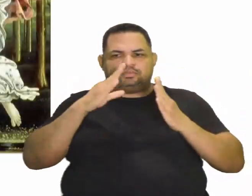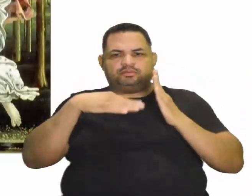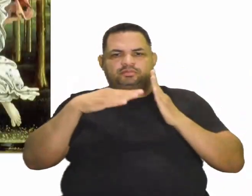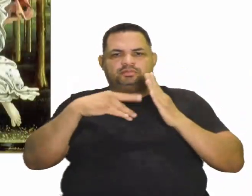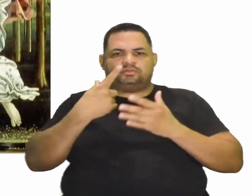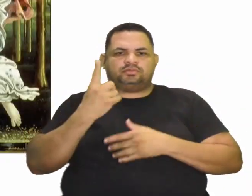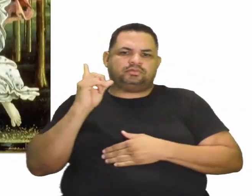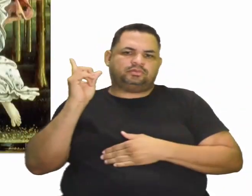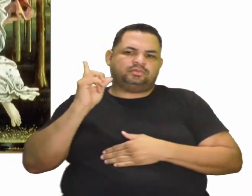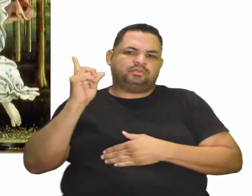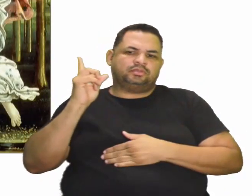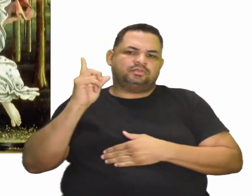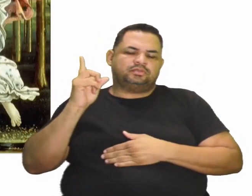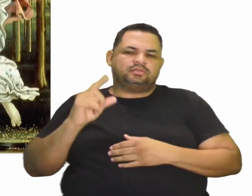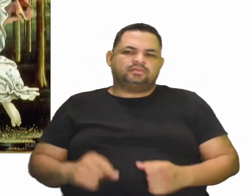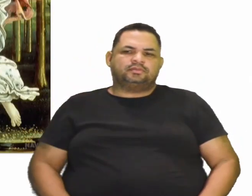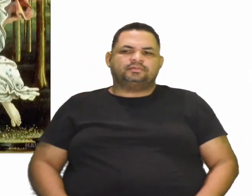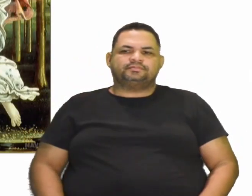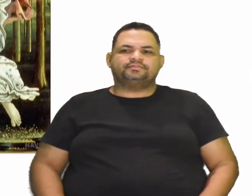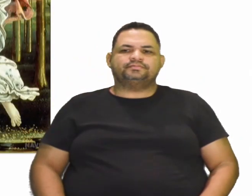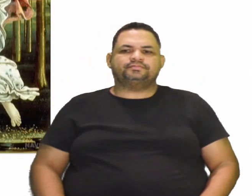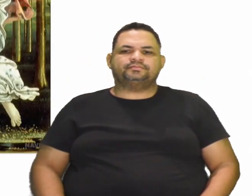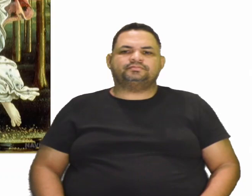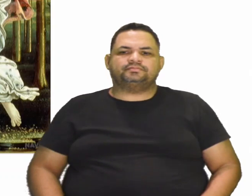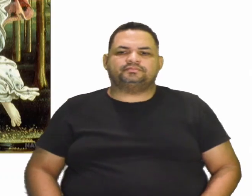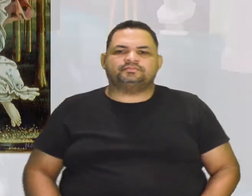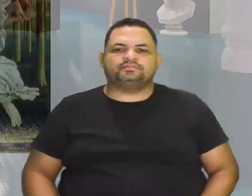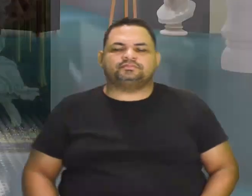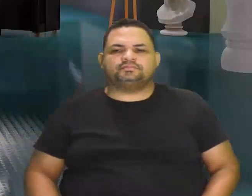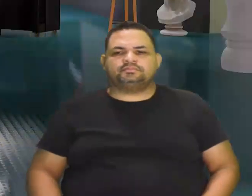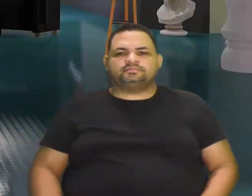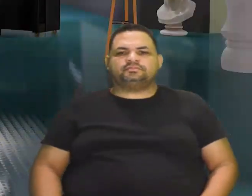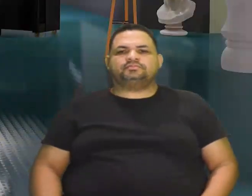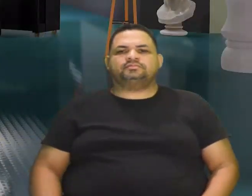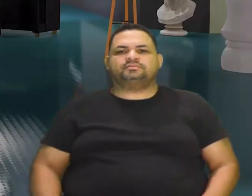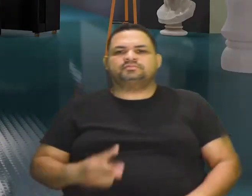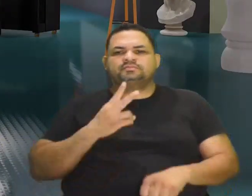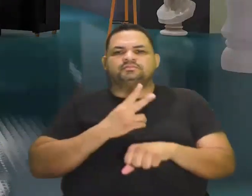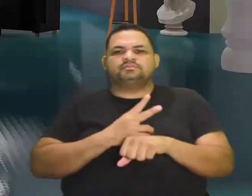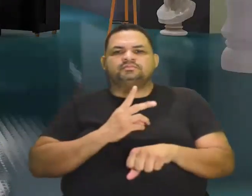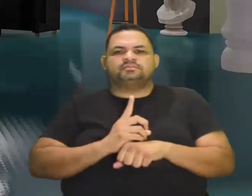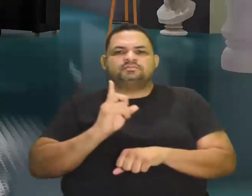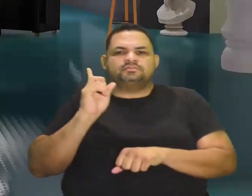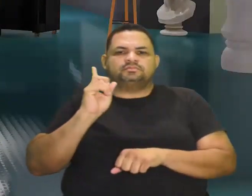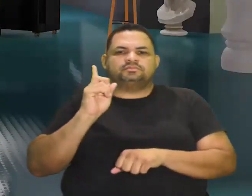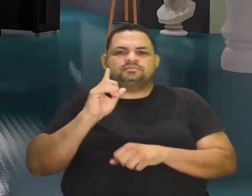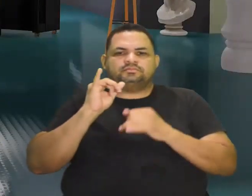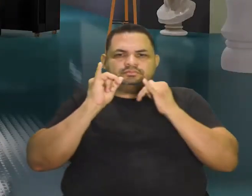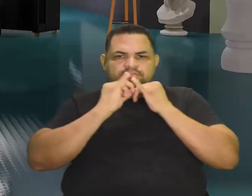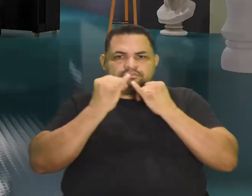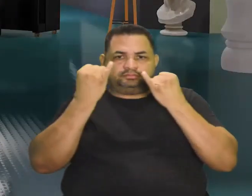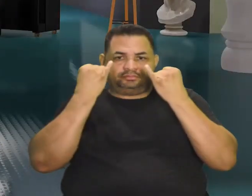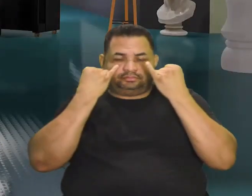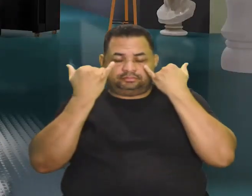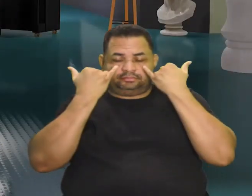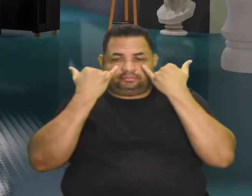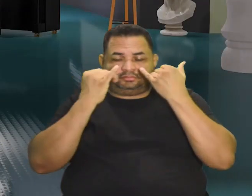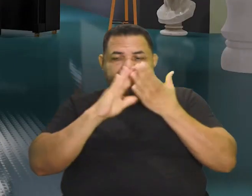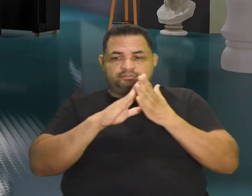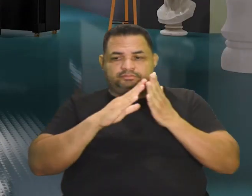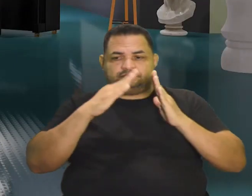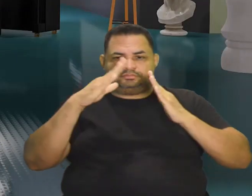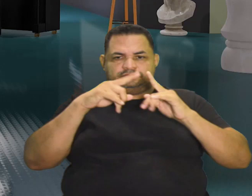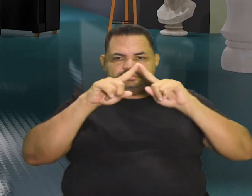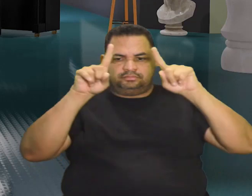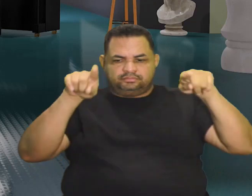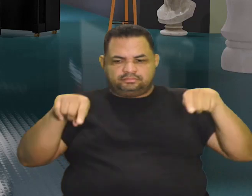aqui. Certo? Então, esse vídeo era trazendo informação, né, dessa obra, é o